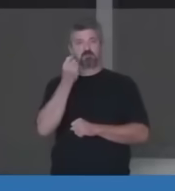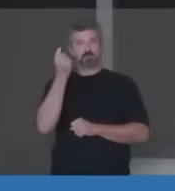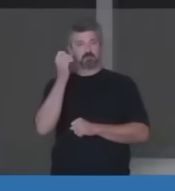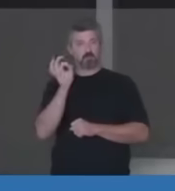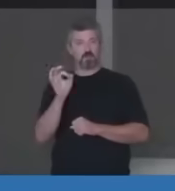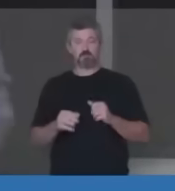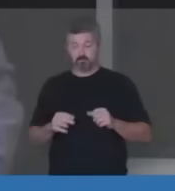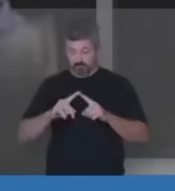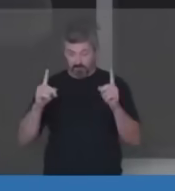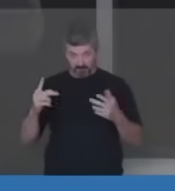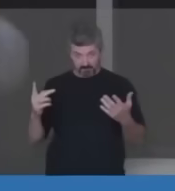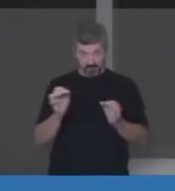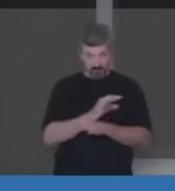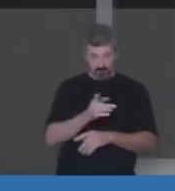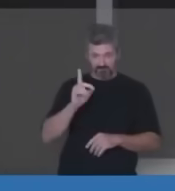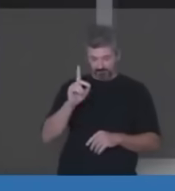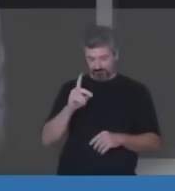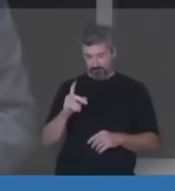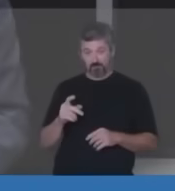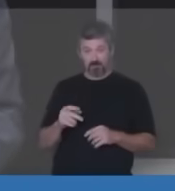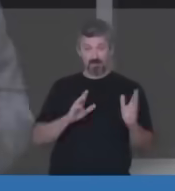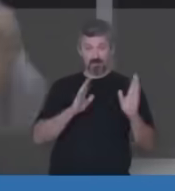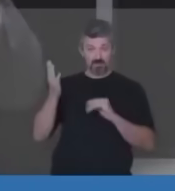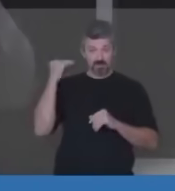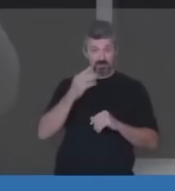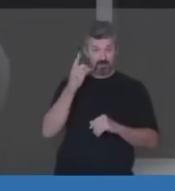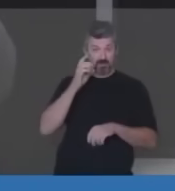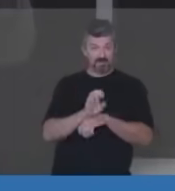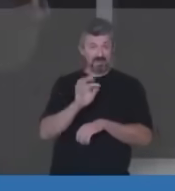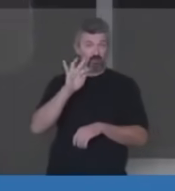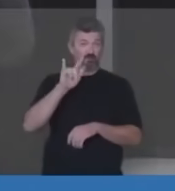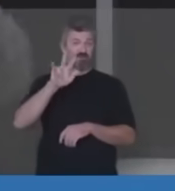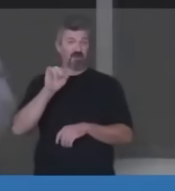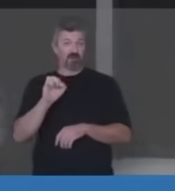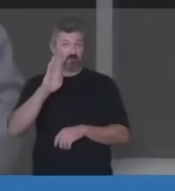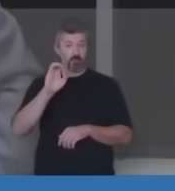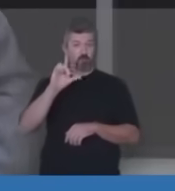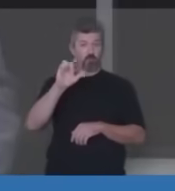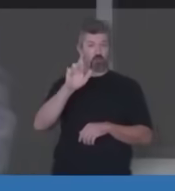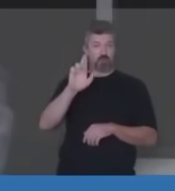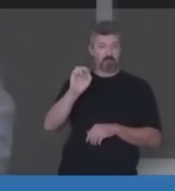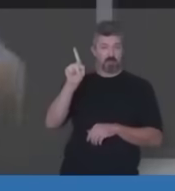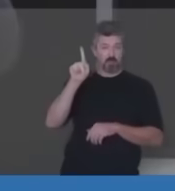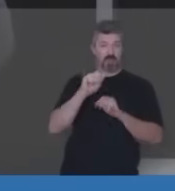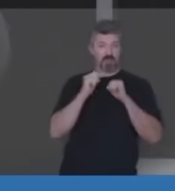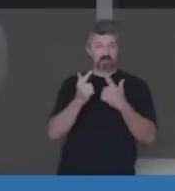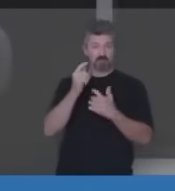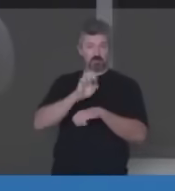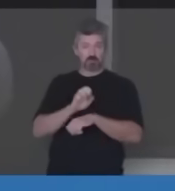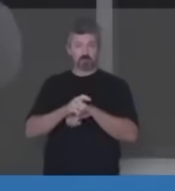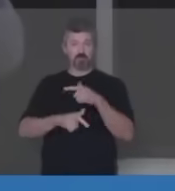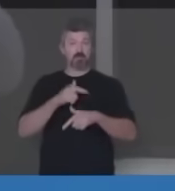vamos lá, não acabou. No mandato do então deputado estadual Flávio Bolsonaro na Assembleia Legislativa do Rio,